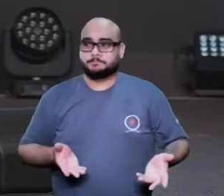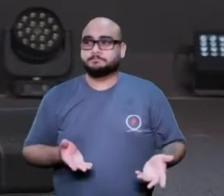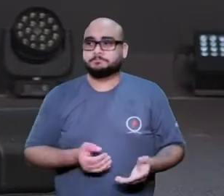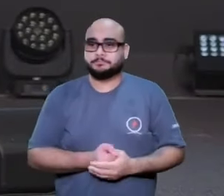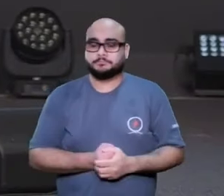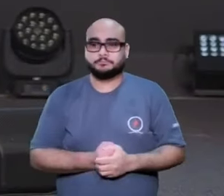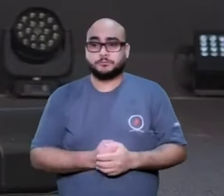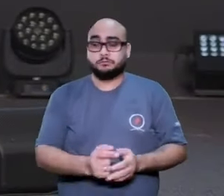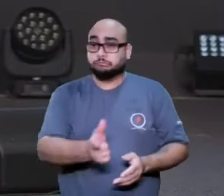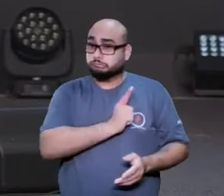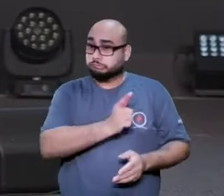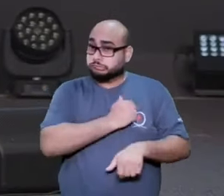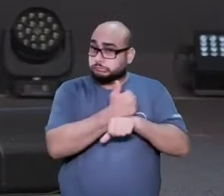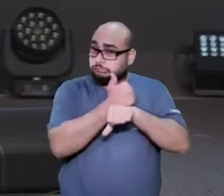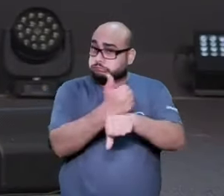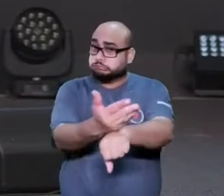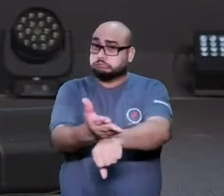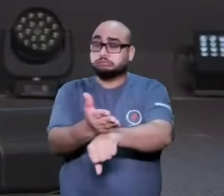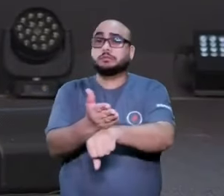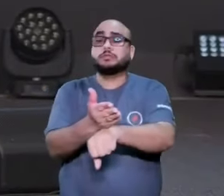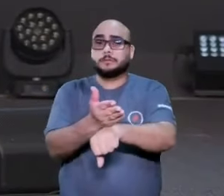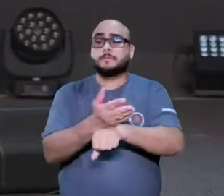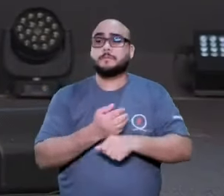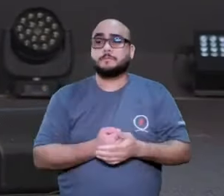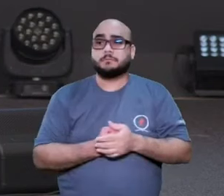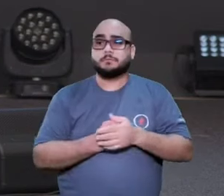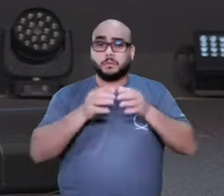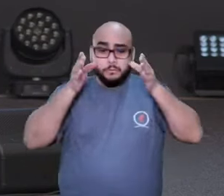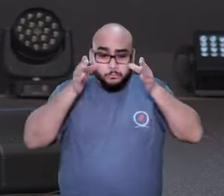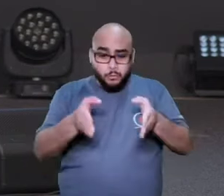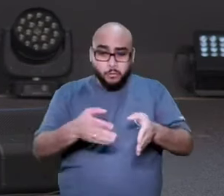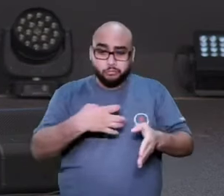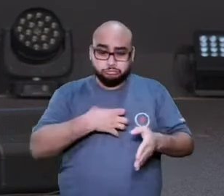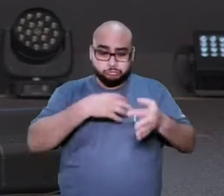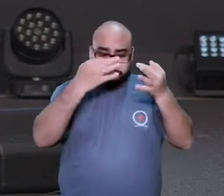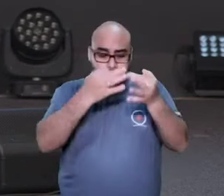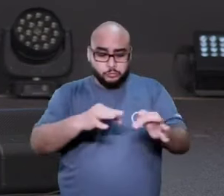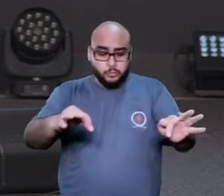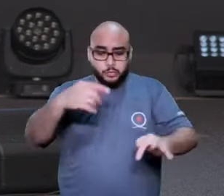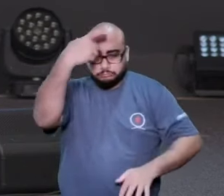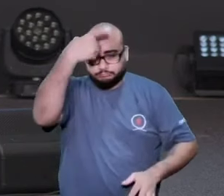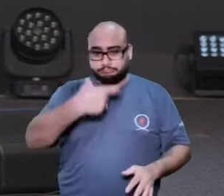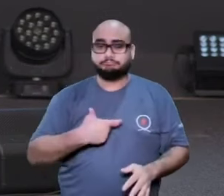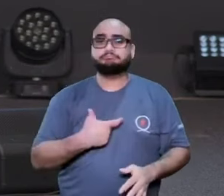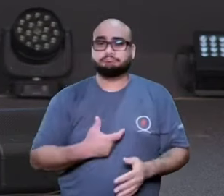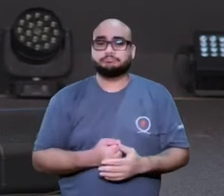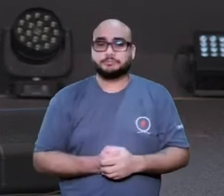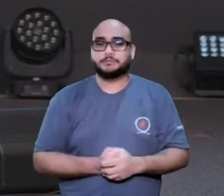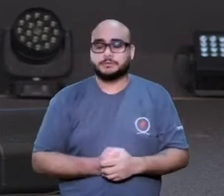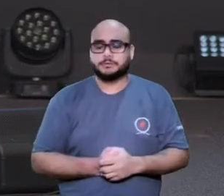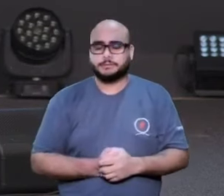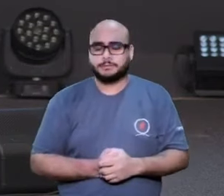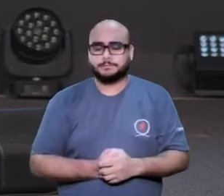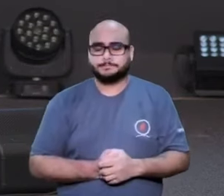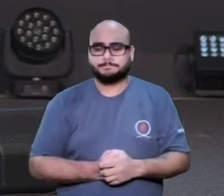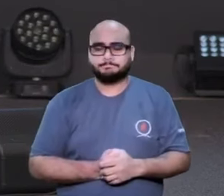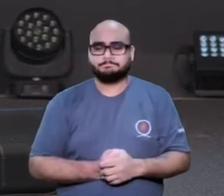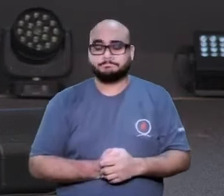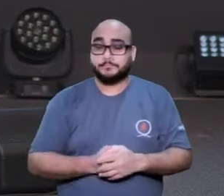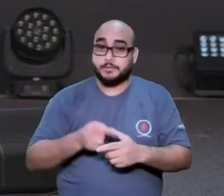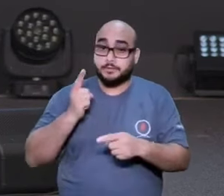tempo todo lambendo as suas próprias feridas sabem por quê Porque